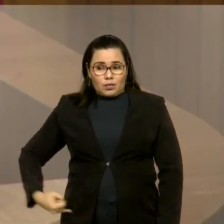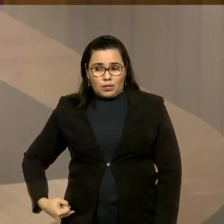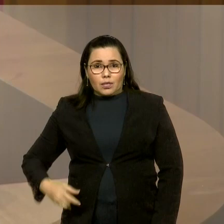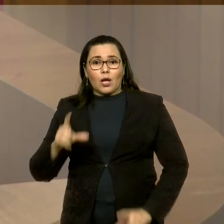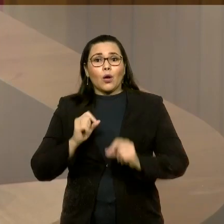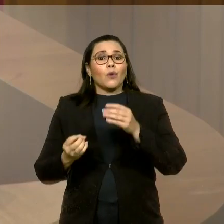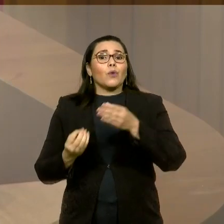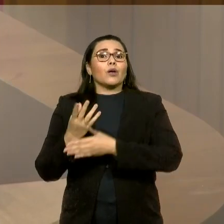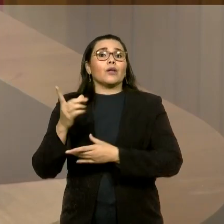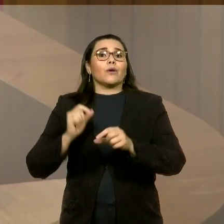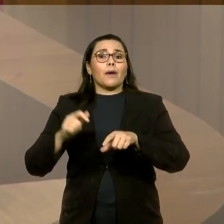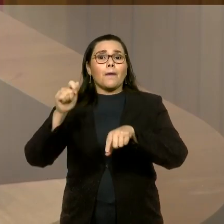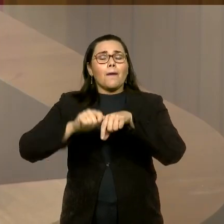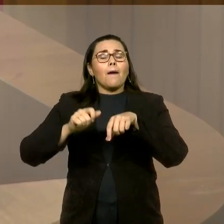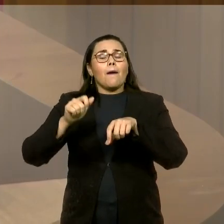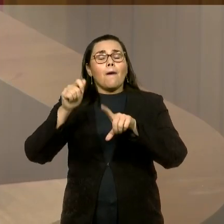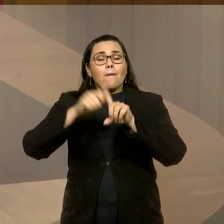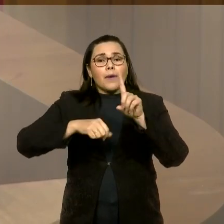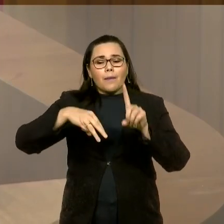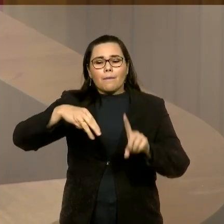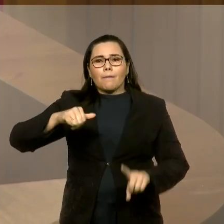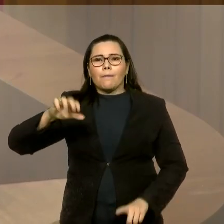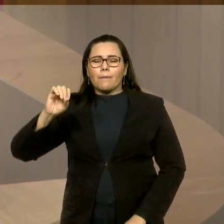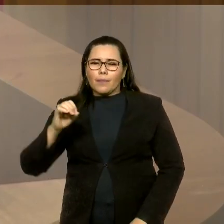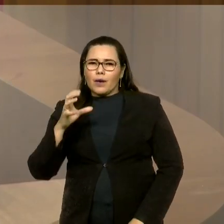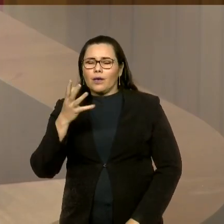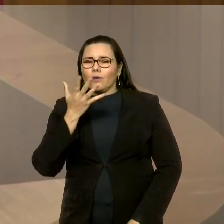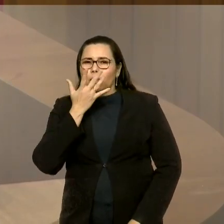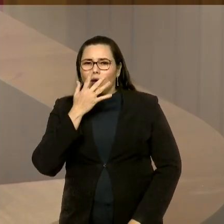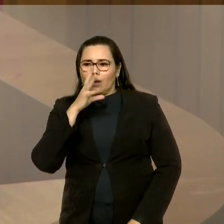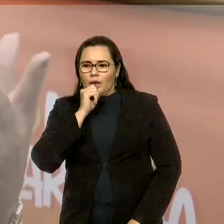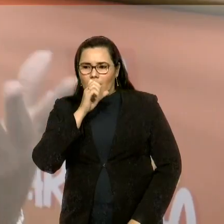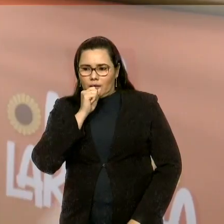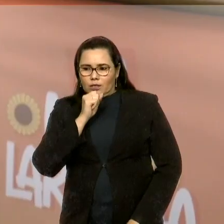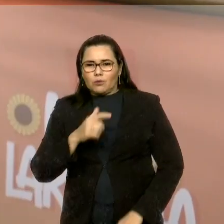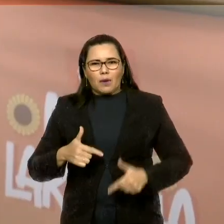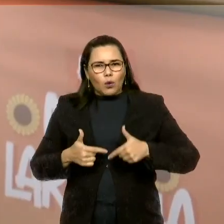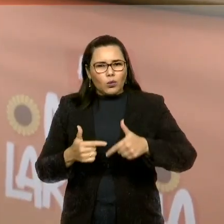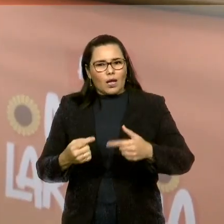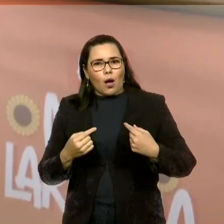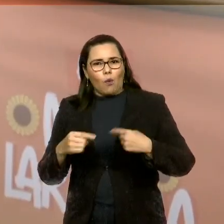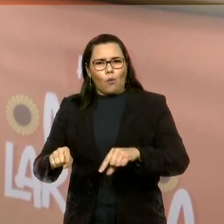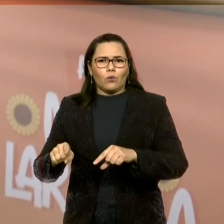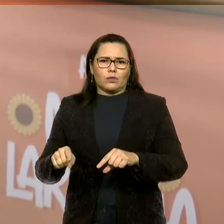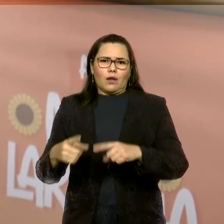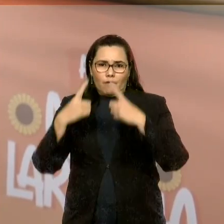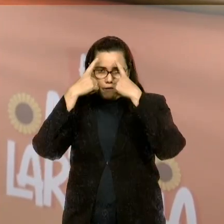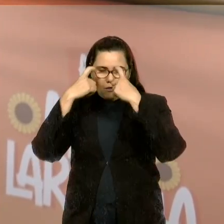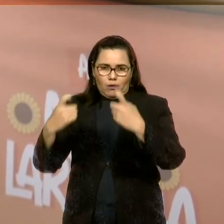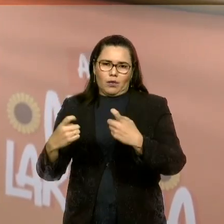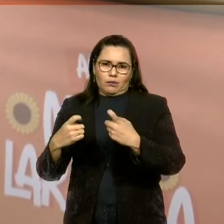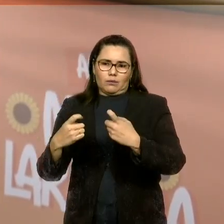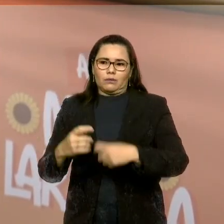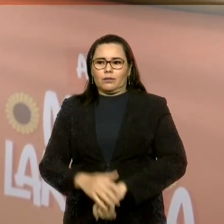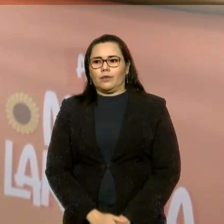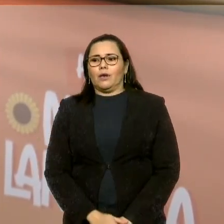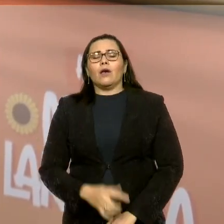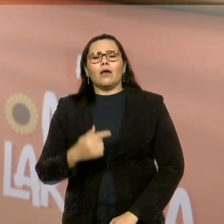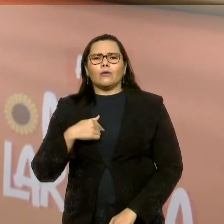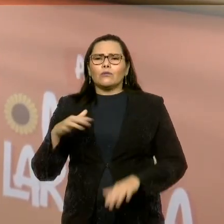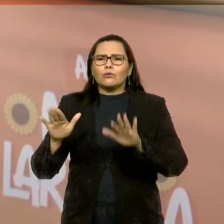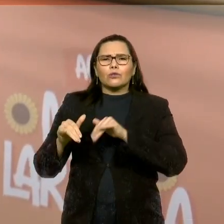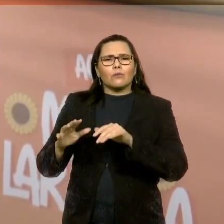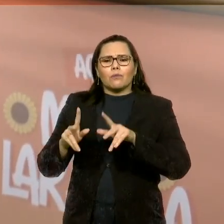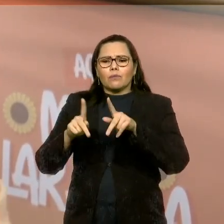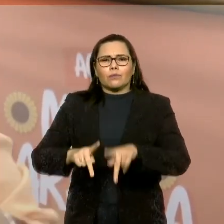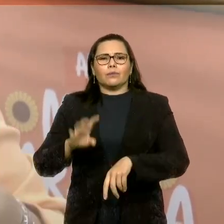visibilidade ao tema e estimular campanhas de enfrentamento aos casos eu conclamo todo o nosso Estado do Maranhão para que juntos